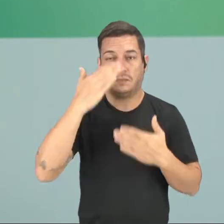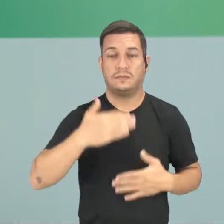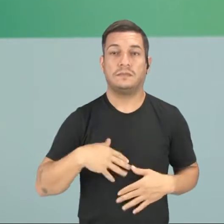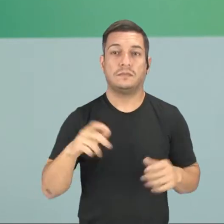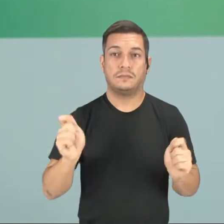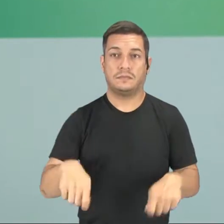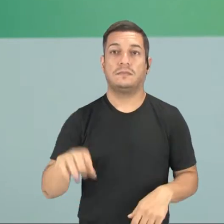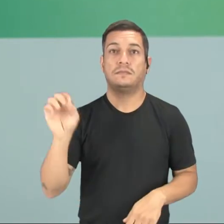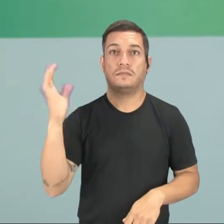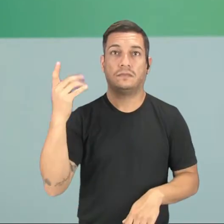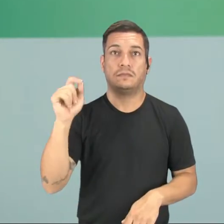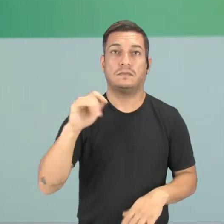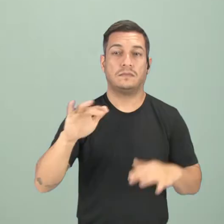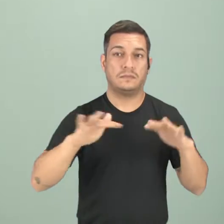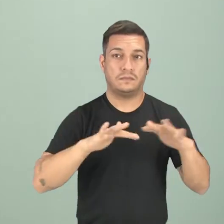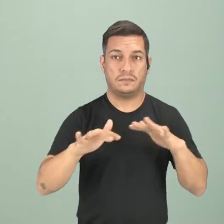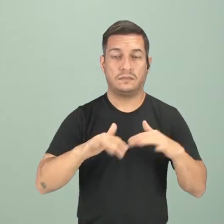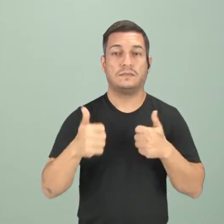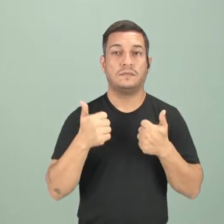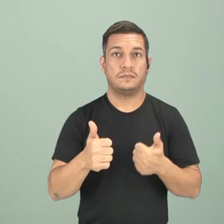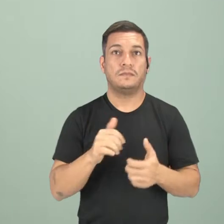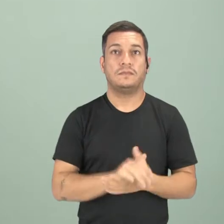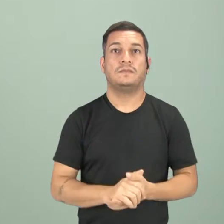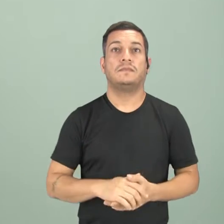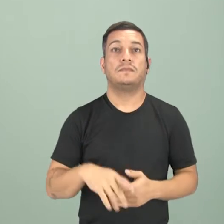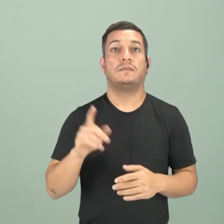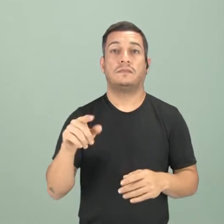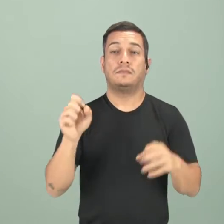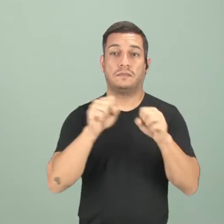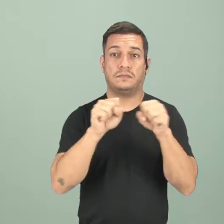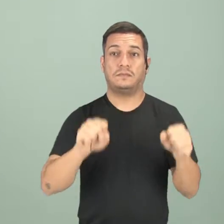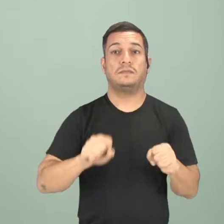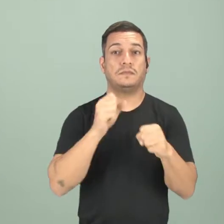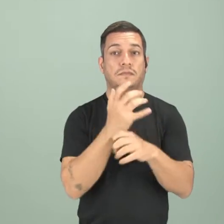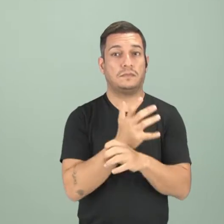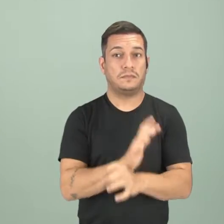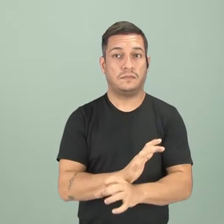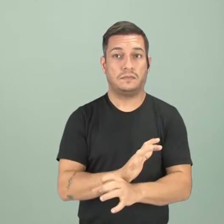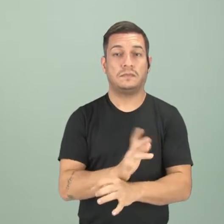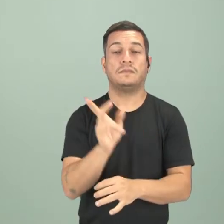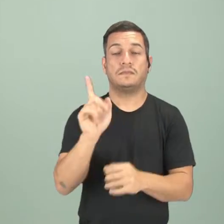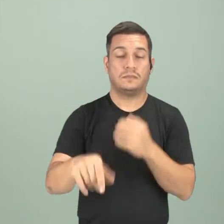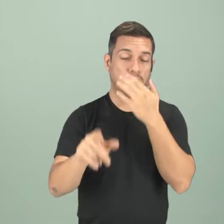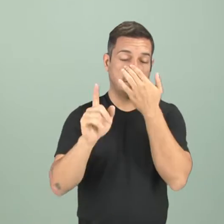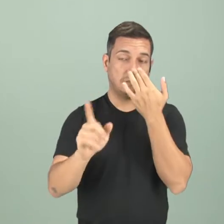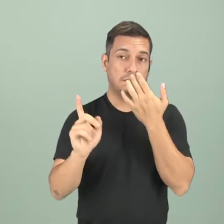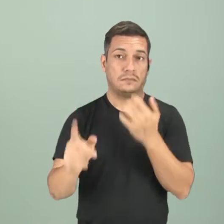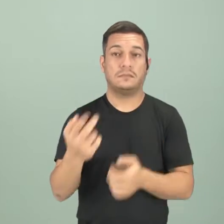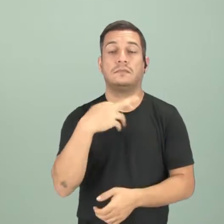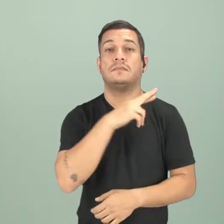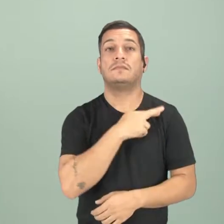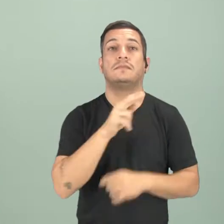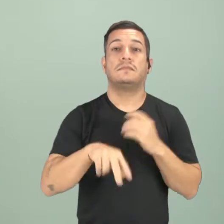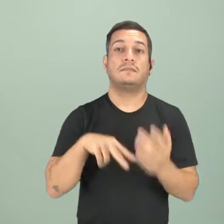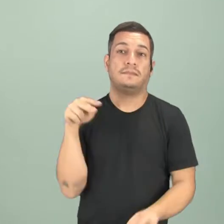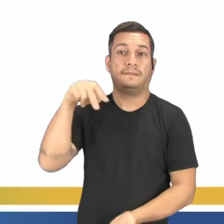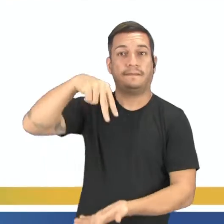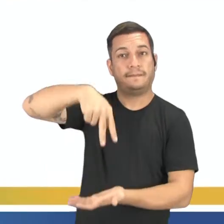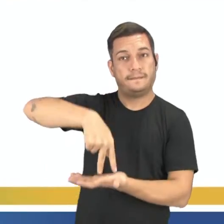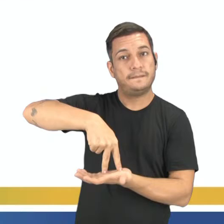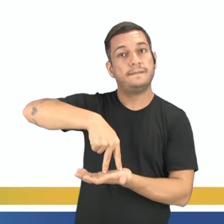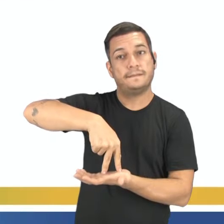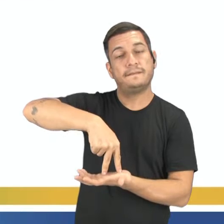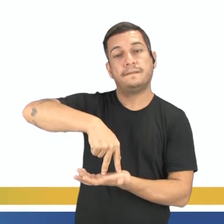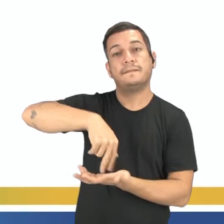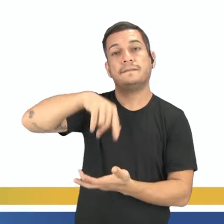que aconteça os movimentos, tá bom? O sistema esquelético, que é o sistema responsável pela sustentação do nosso corpo,